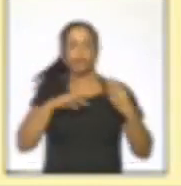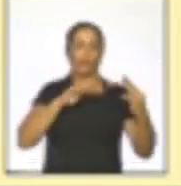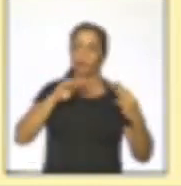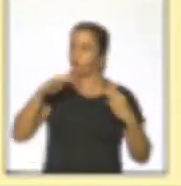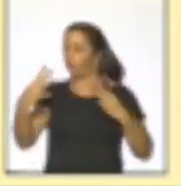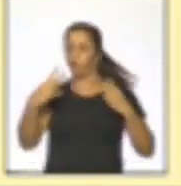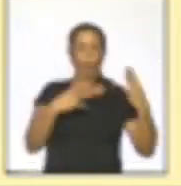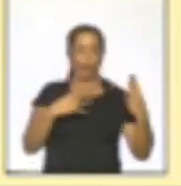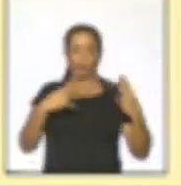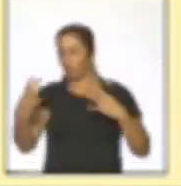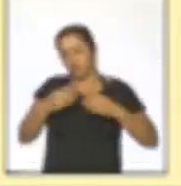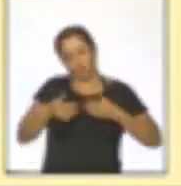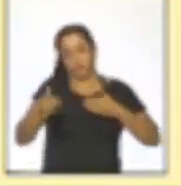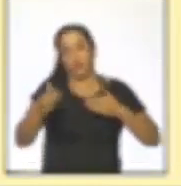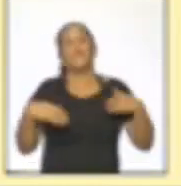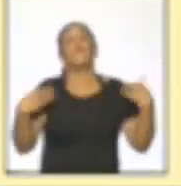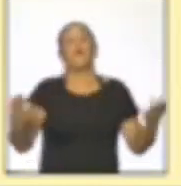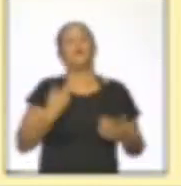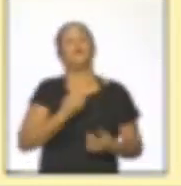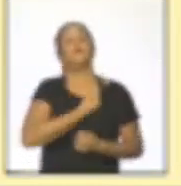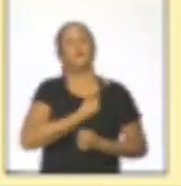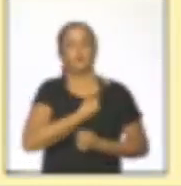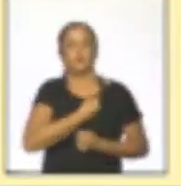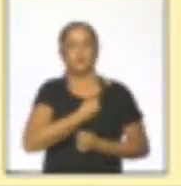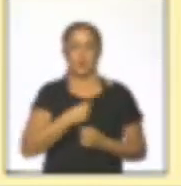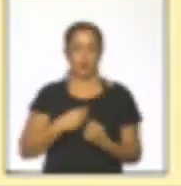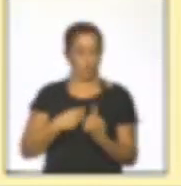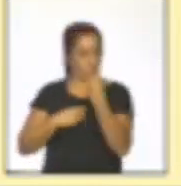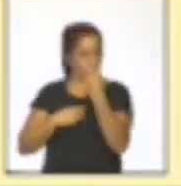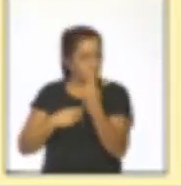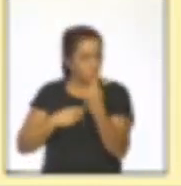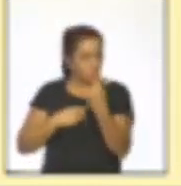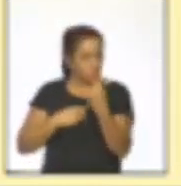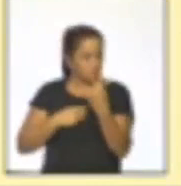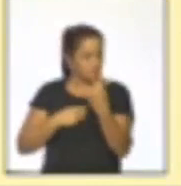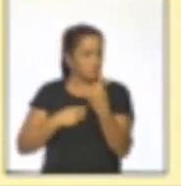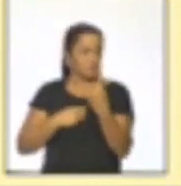3. Então, quem que vai ser é o 1.